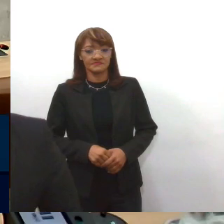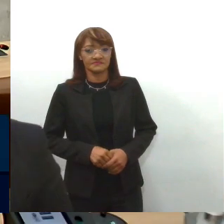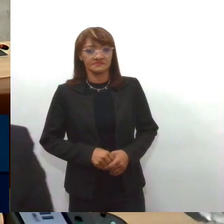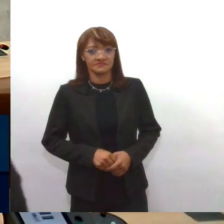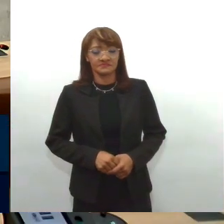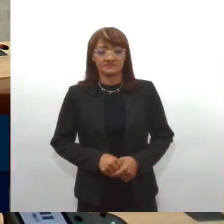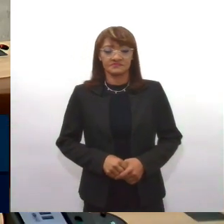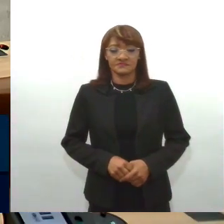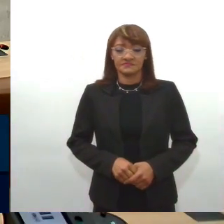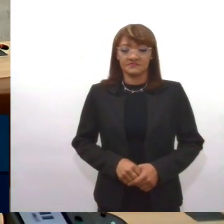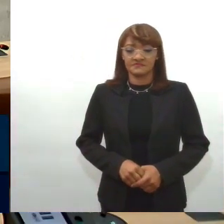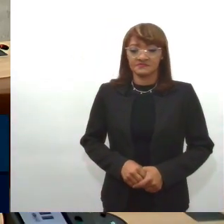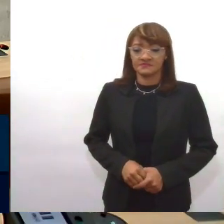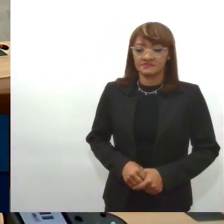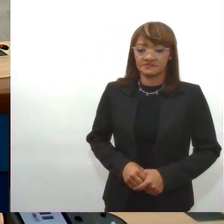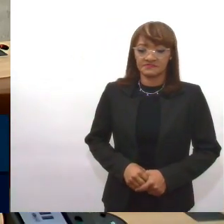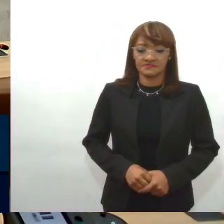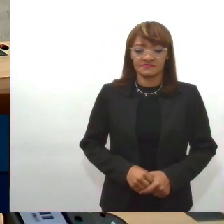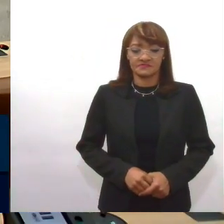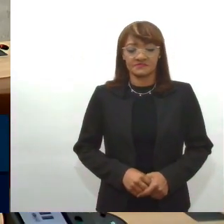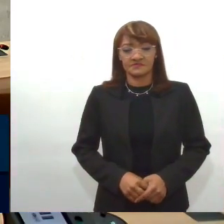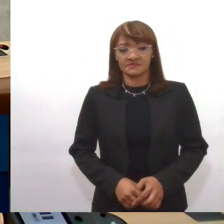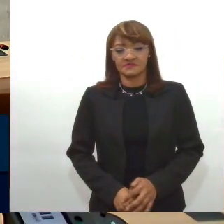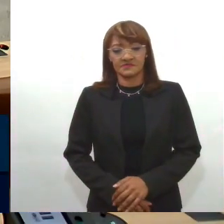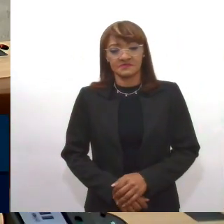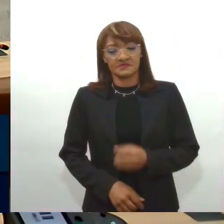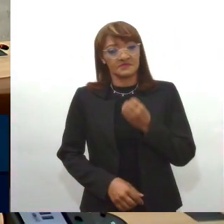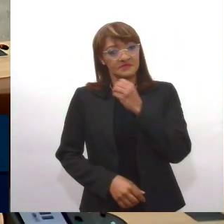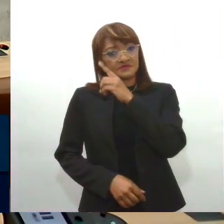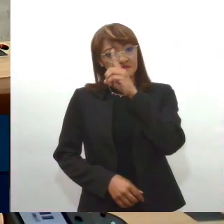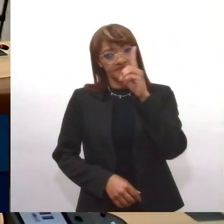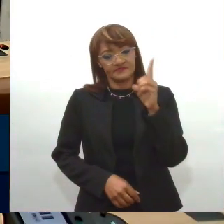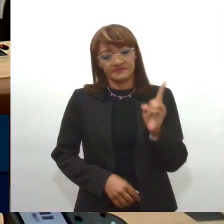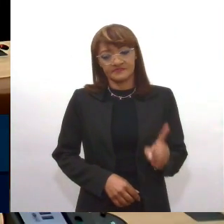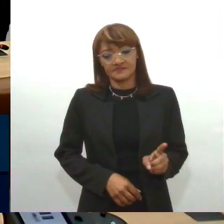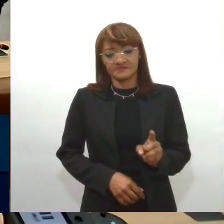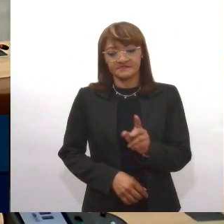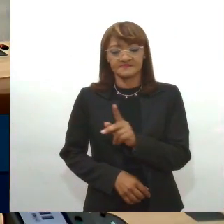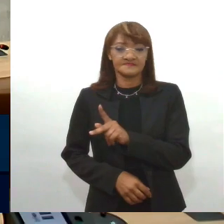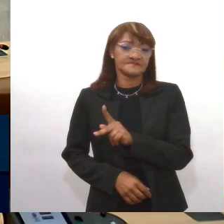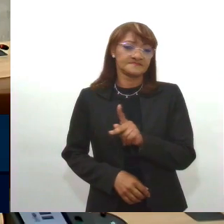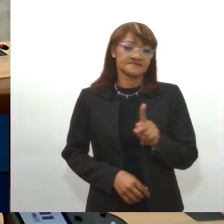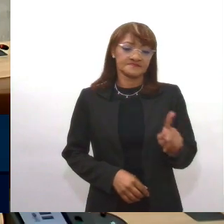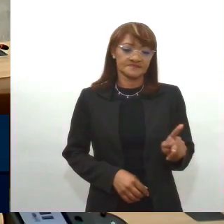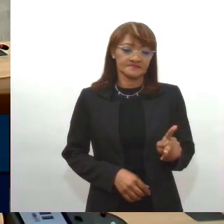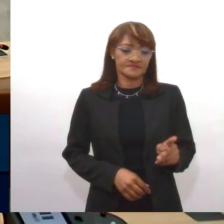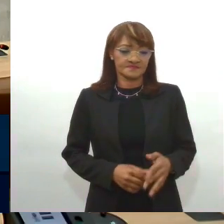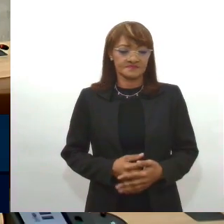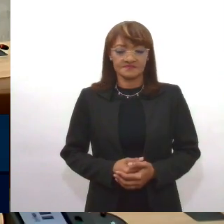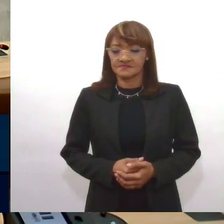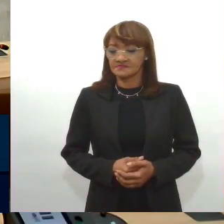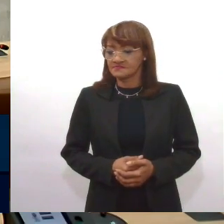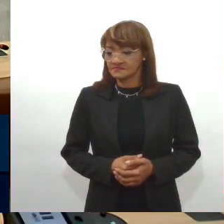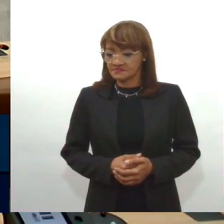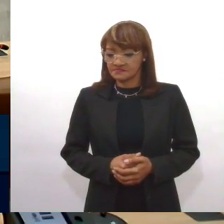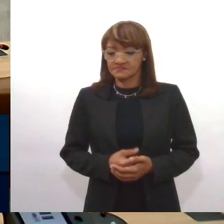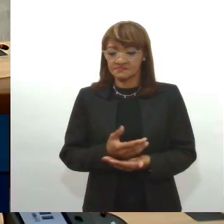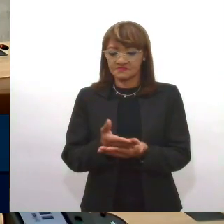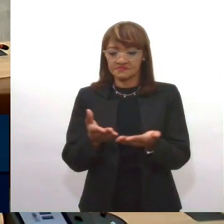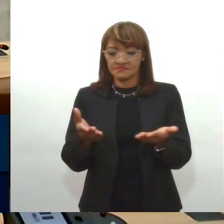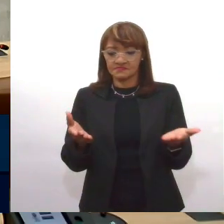Brasil Bom dia presidente Bom dia meus colegas aqui de Parlamento